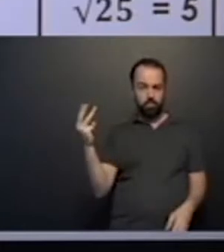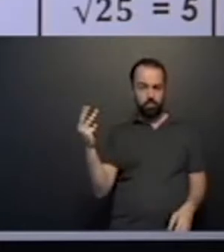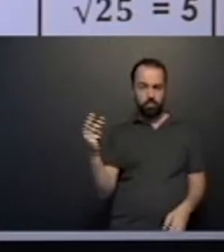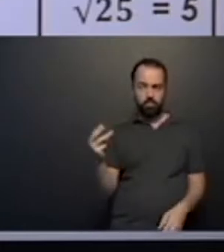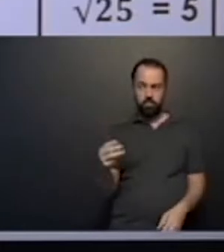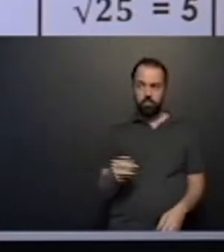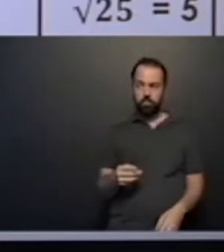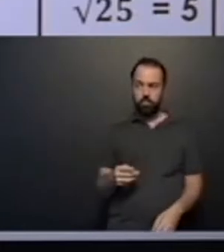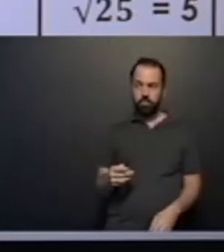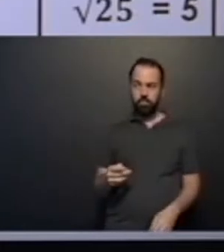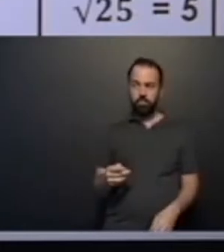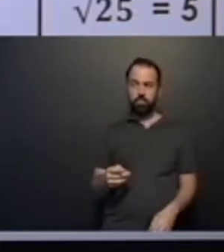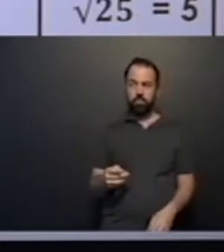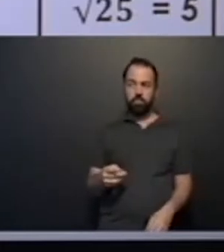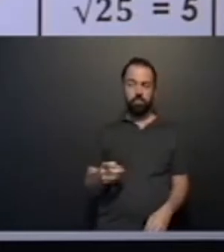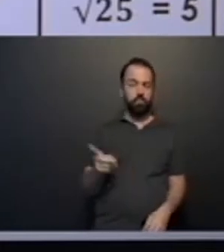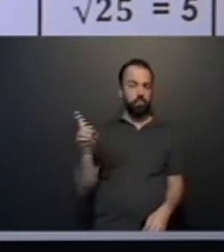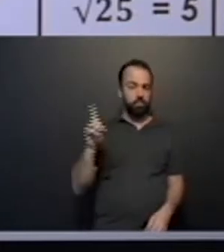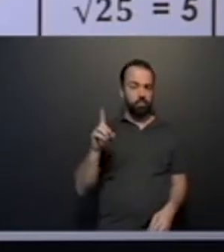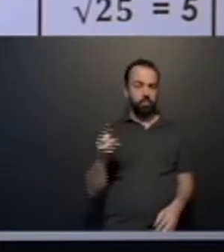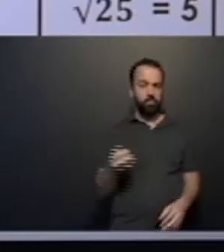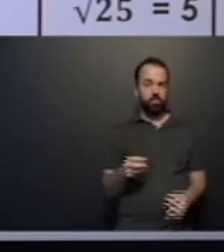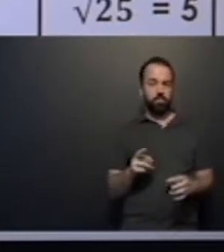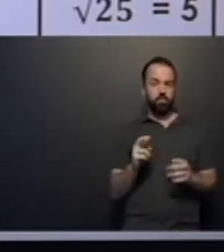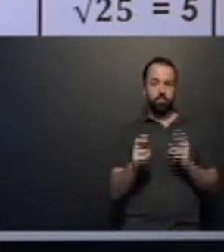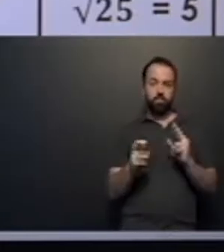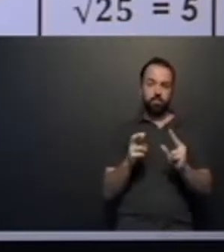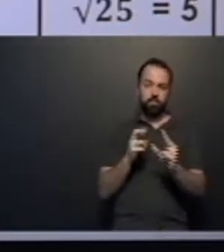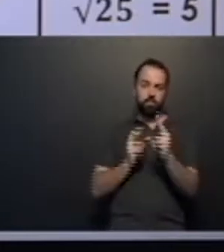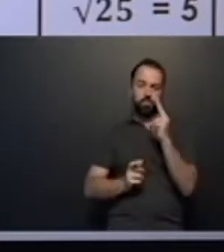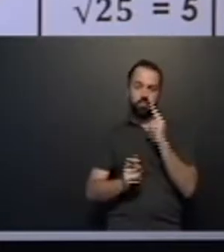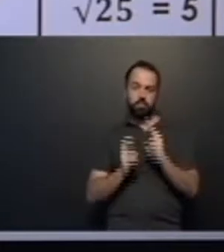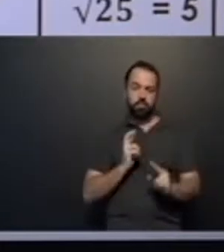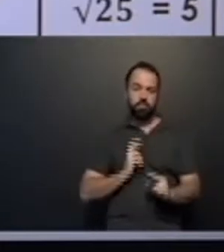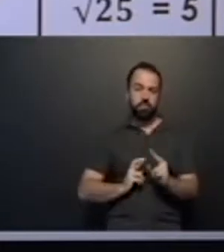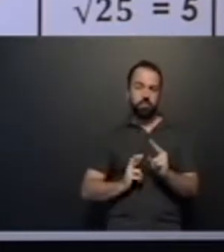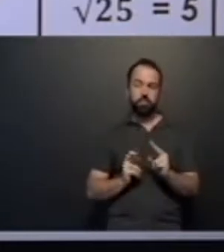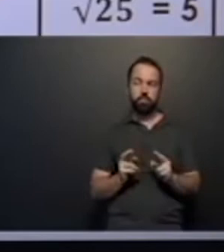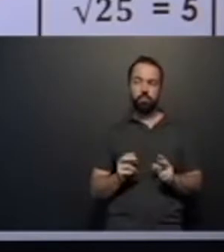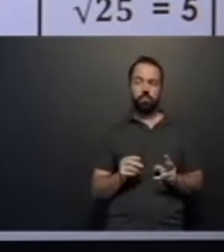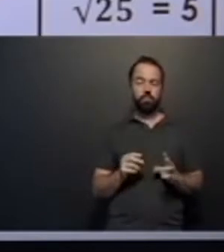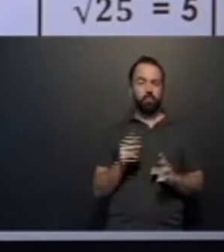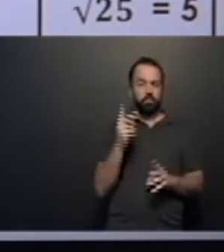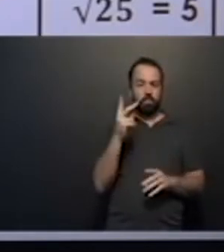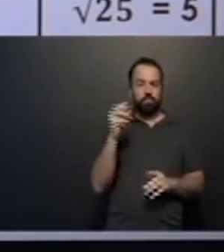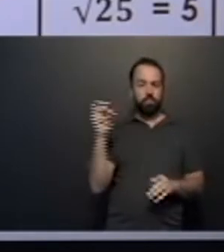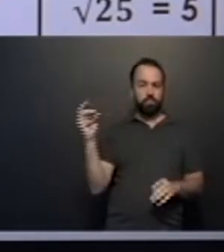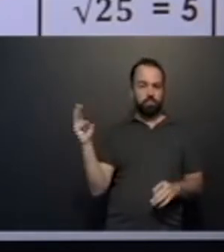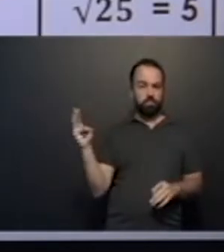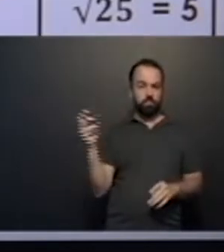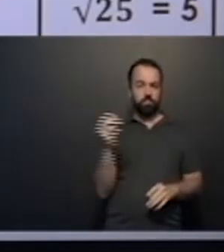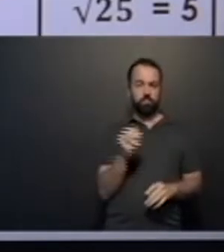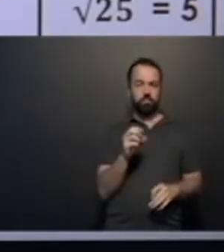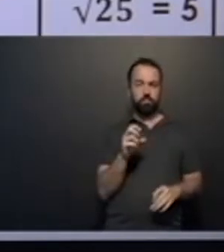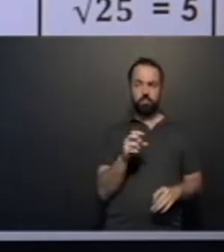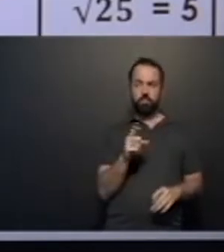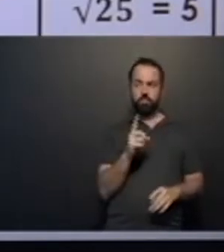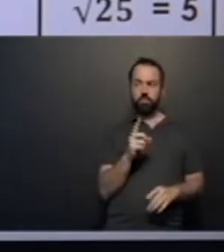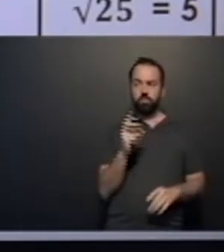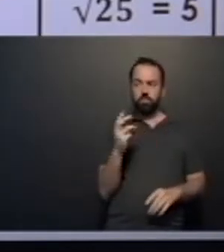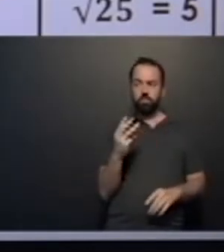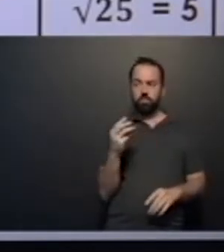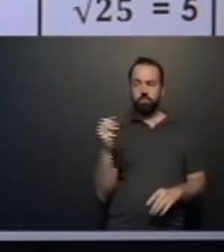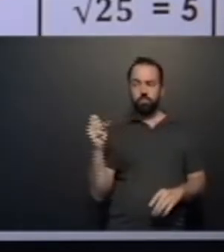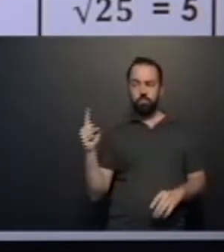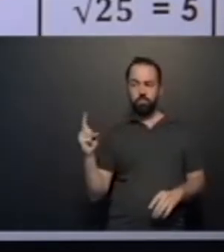e nessa questão da prova saeb netinha essas alternativas é um número entre dois e três 13:15